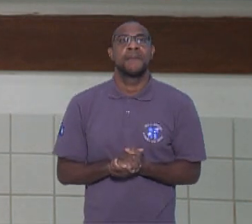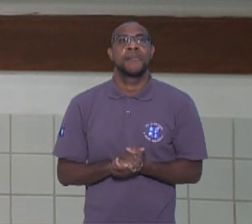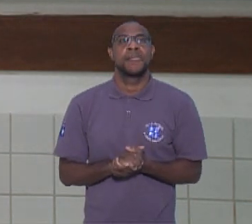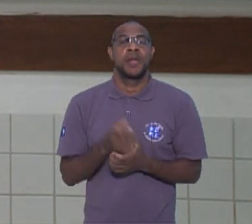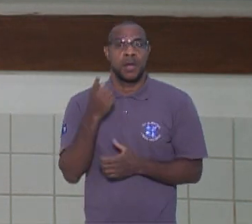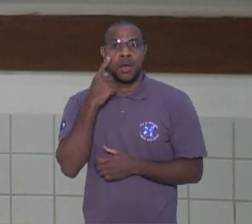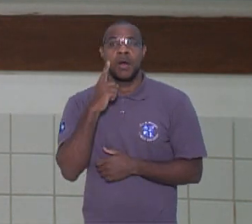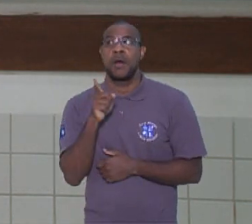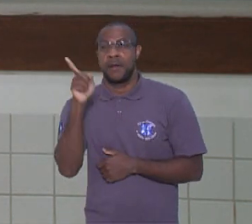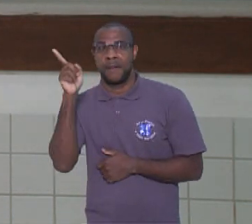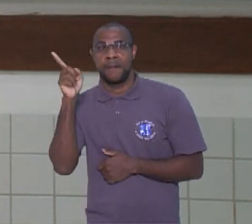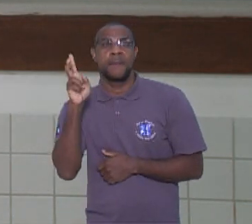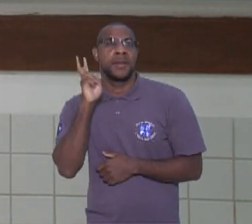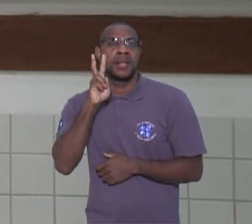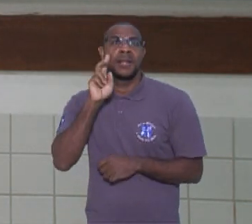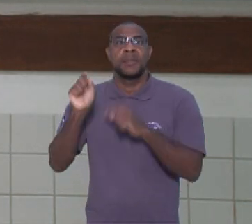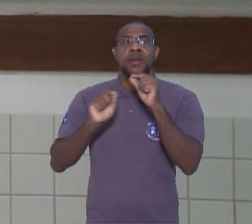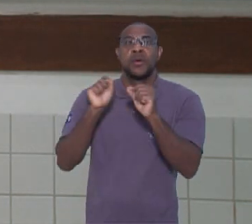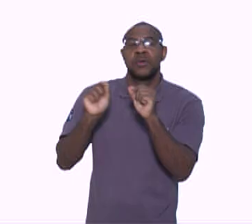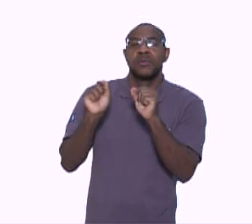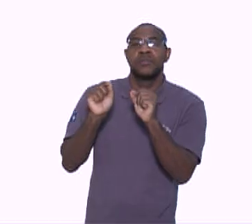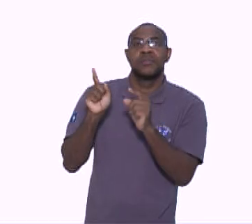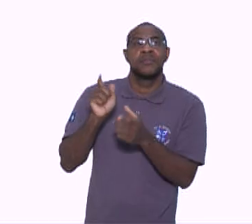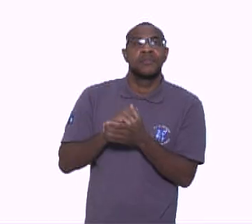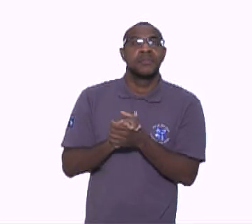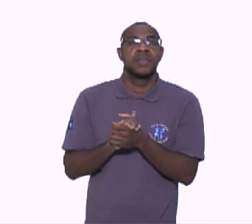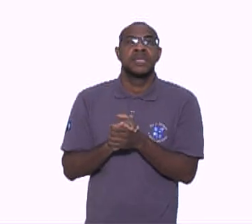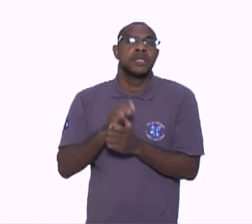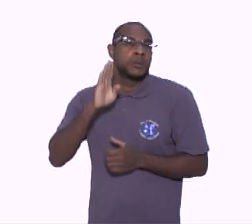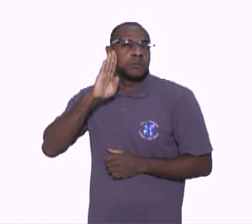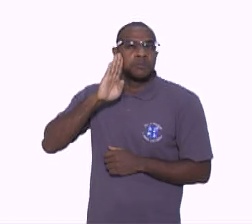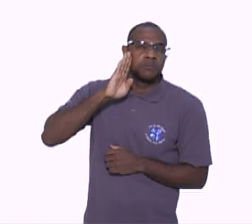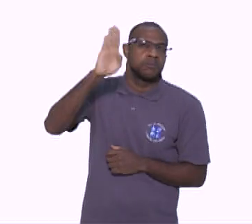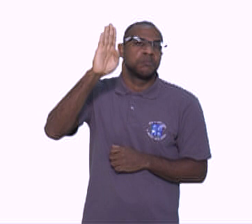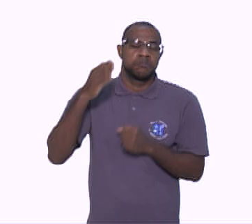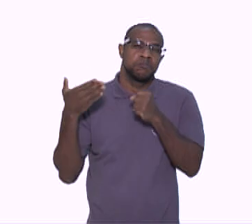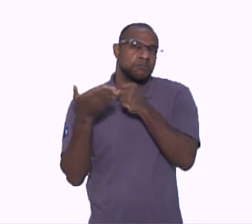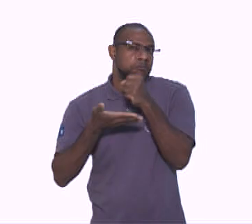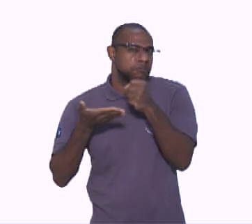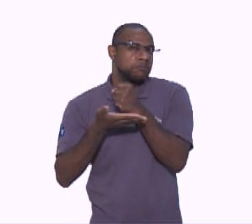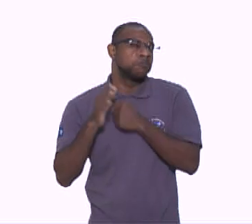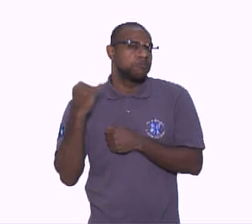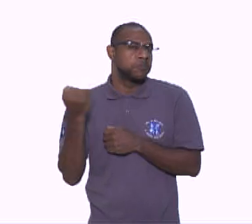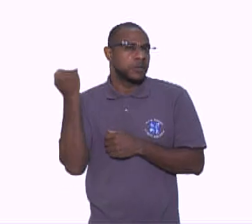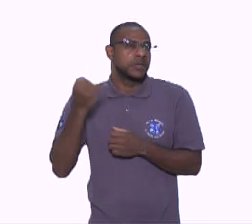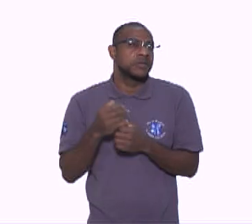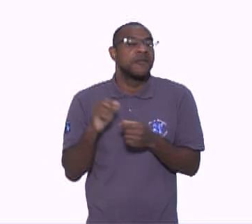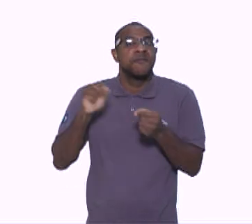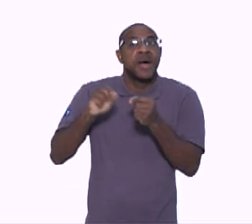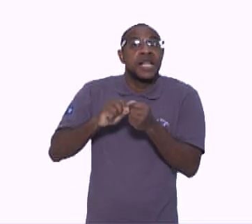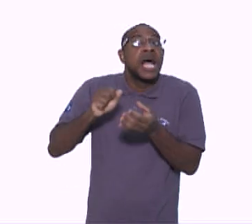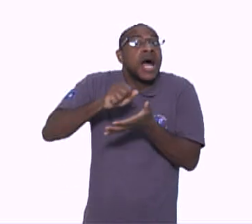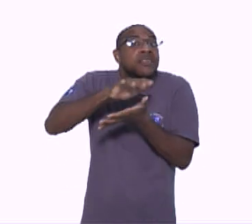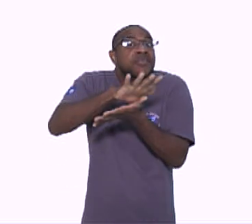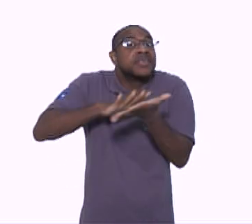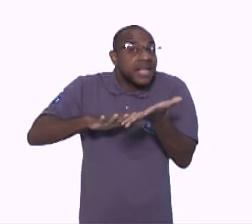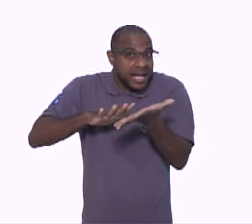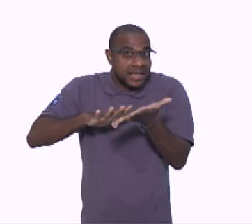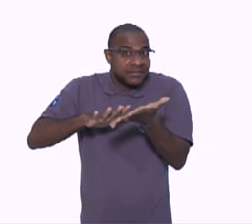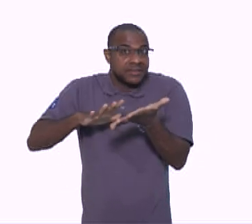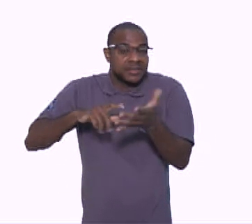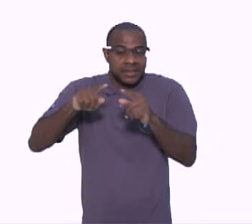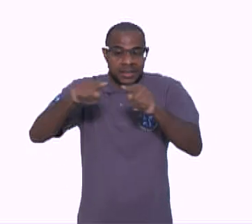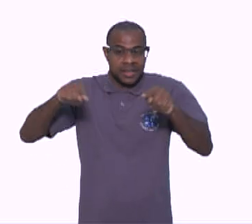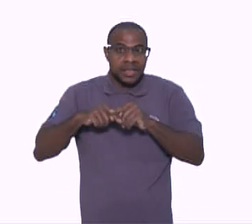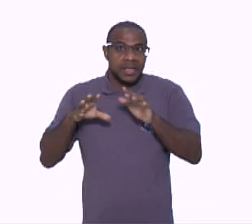Olha só, vamos lembrar uma coisa aqui. É fundamental isso aqui. Realizar as atividades propostas no